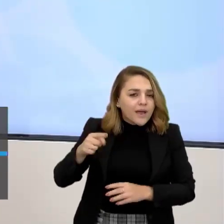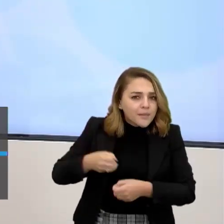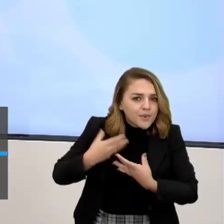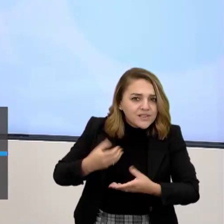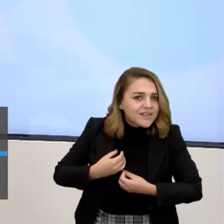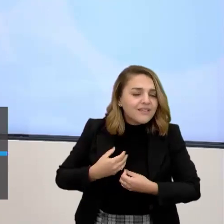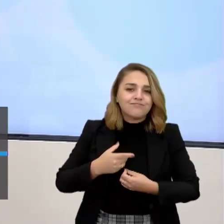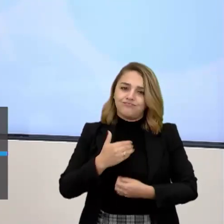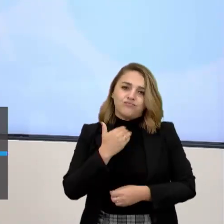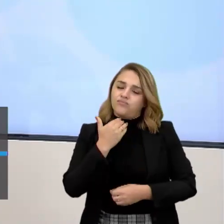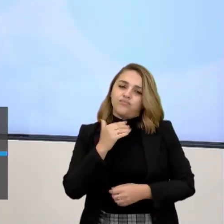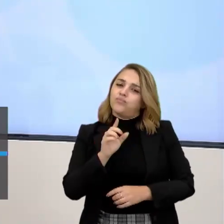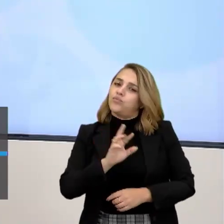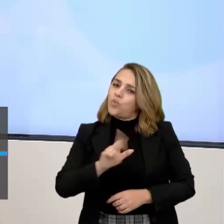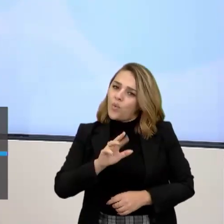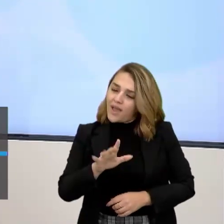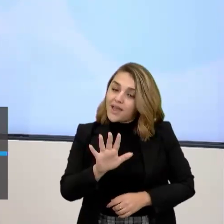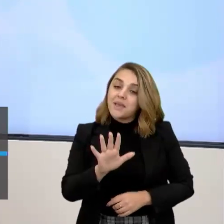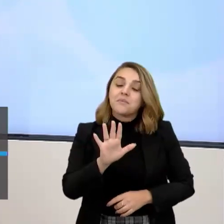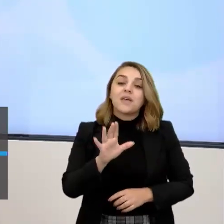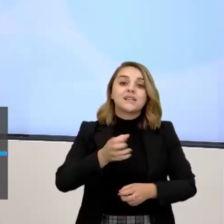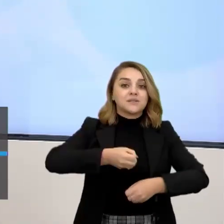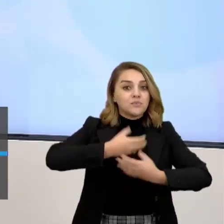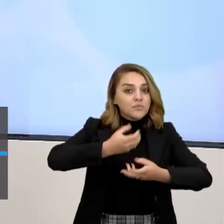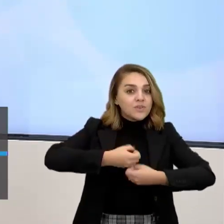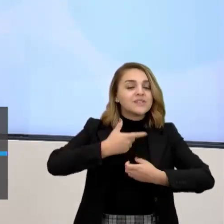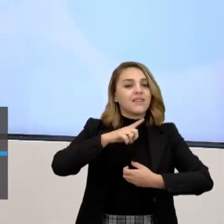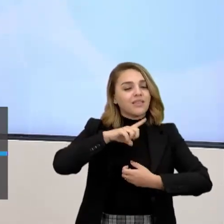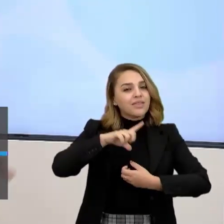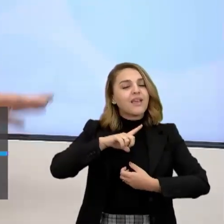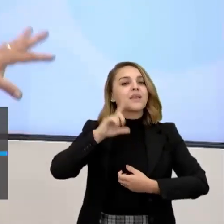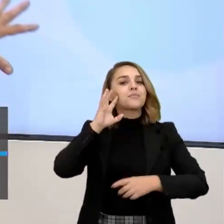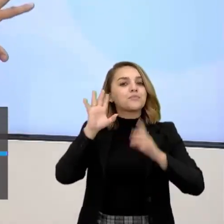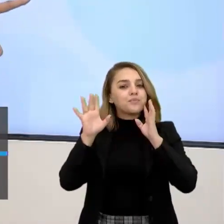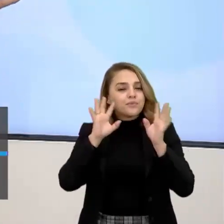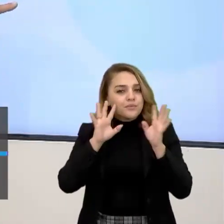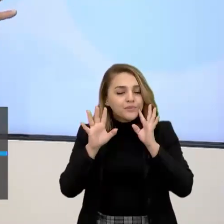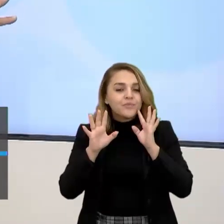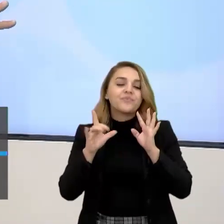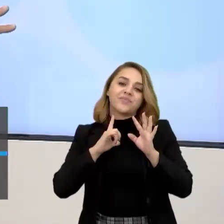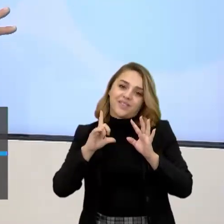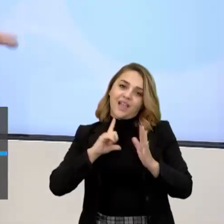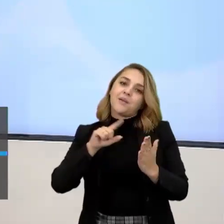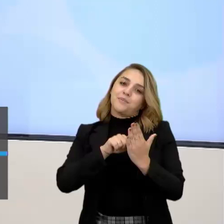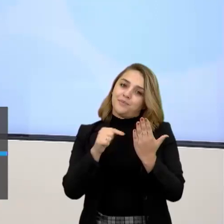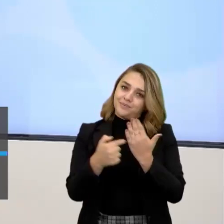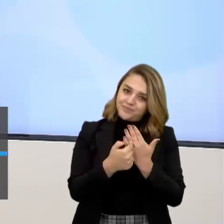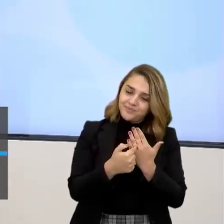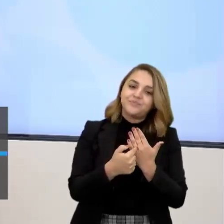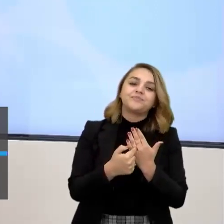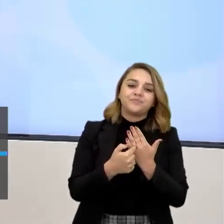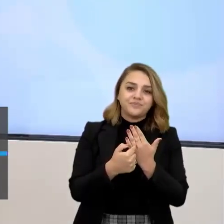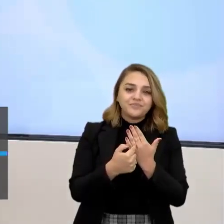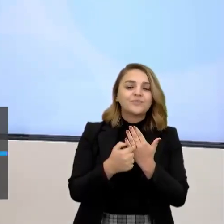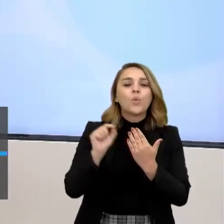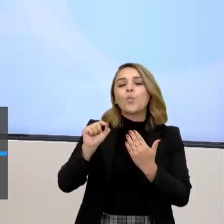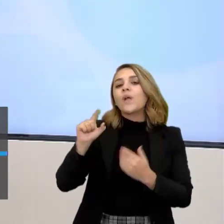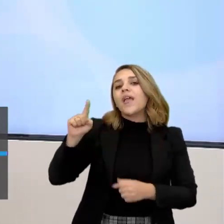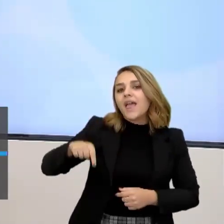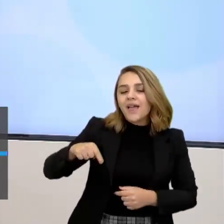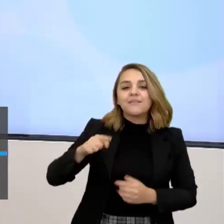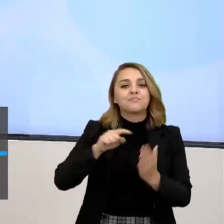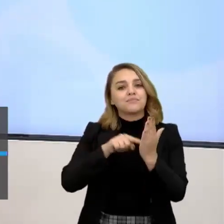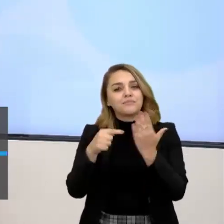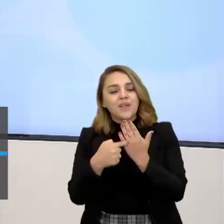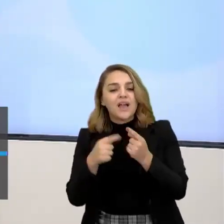Não vou dizer que sim, mas sempre que há poesia, há subjetividade. E, claro, figuras de linguagem. O que são as figuras de linguagem?